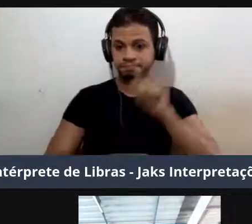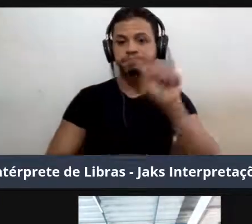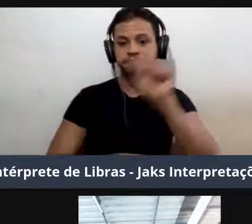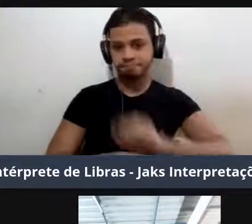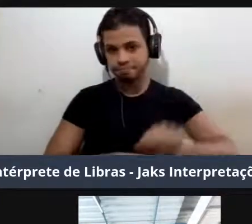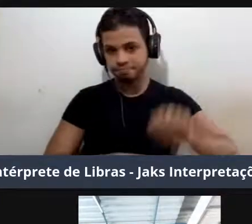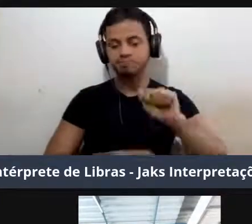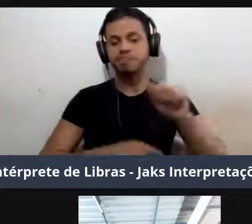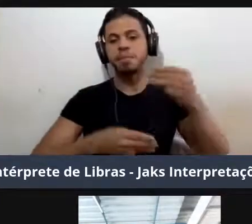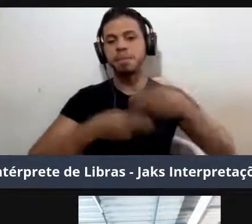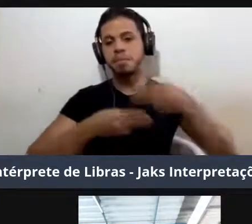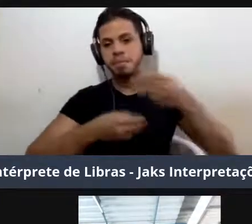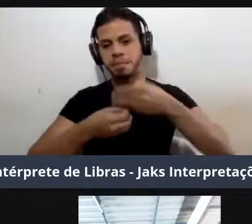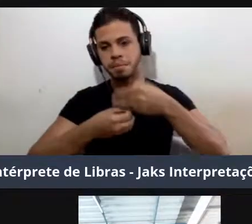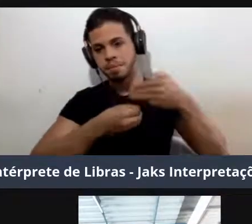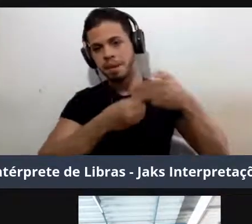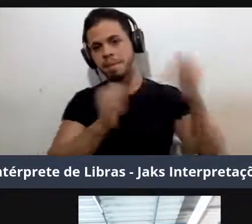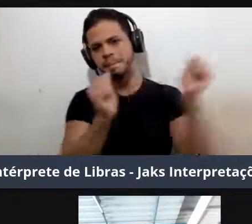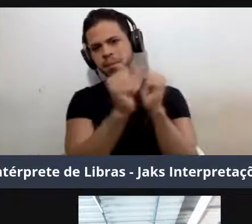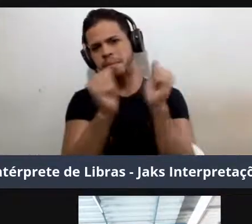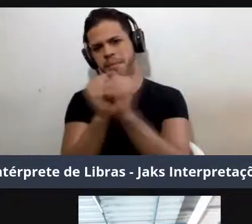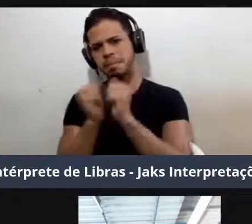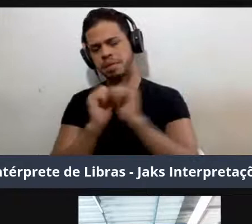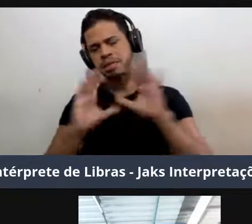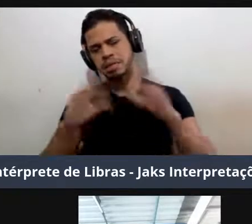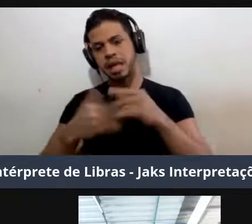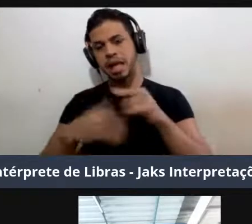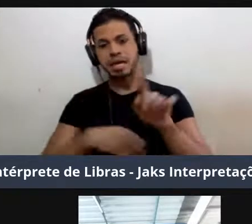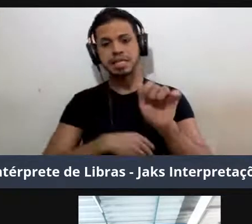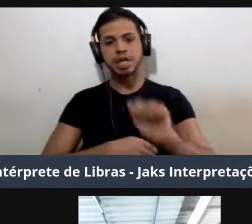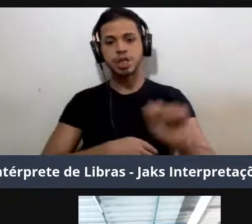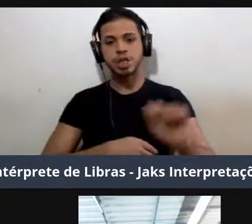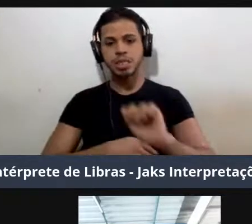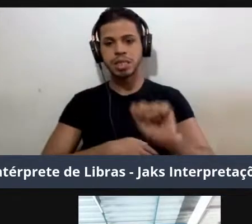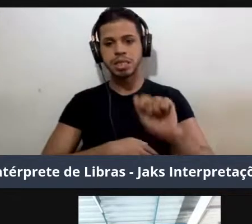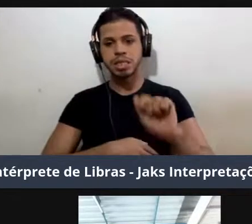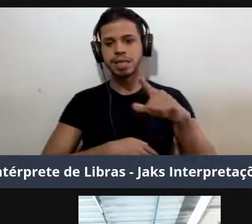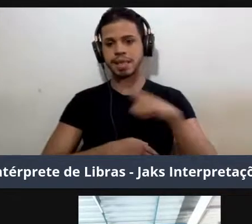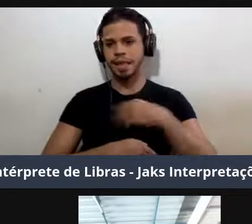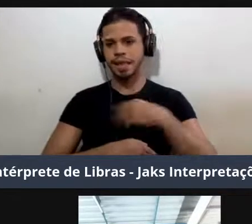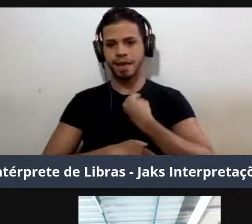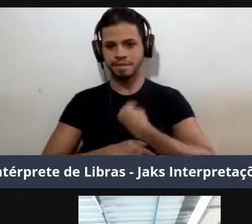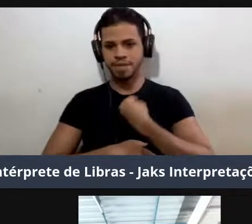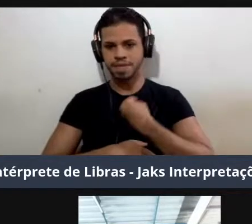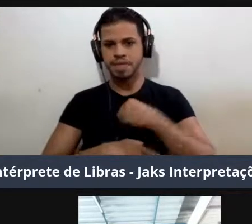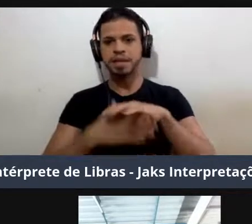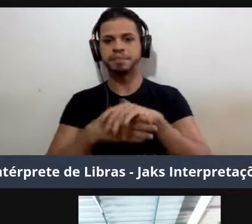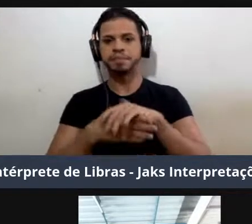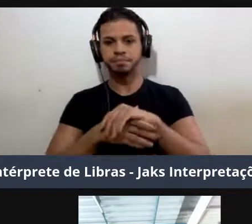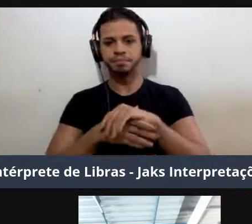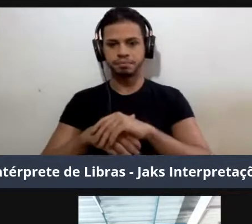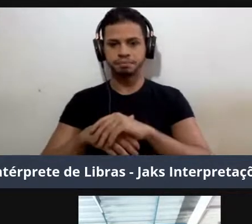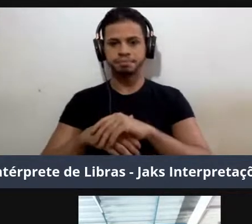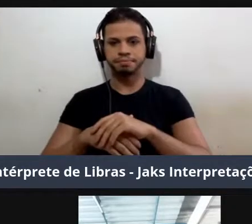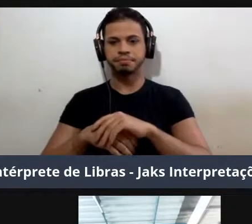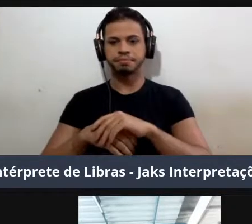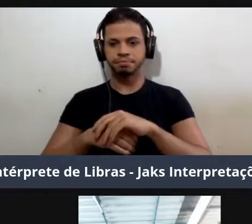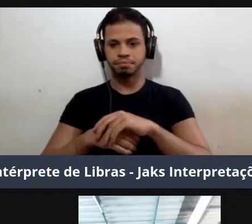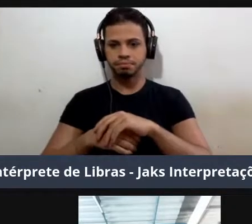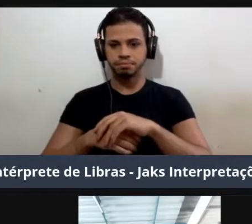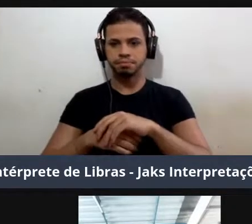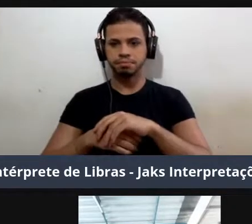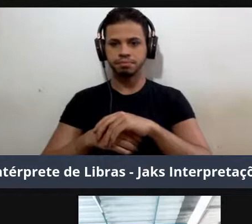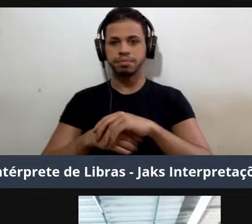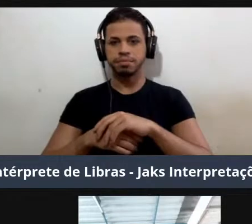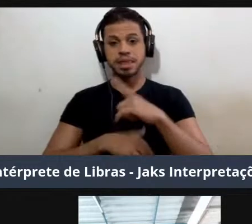E é tanto que essa associação, como a Lourdes colocou aqui, o estado do Amazonas todo tem uma parteira representando